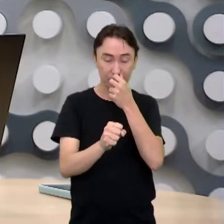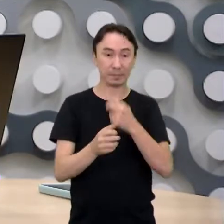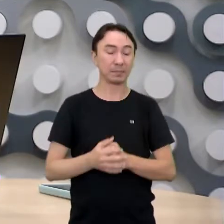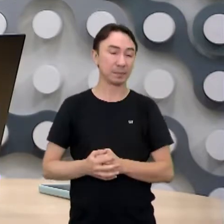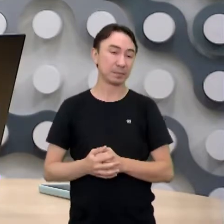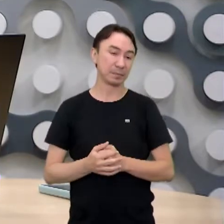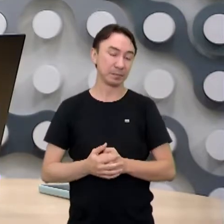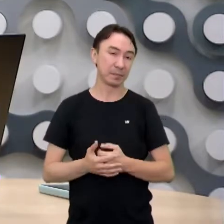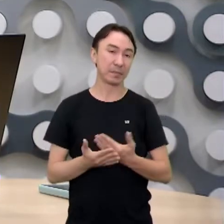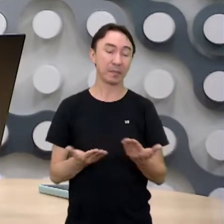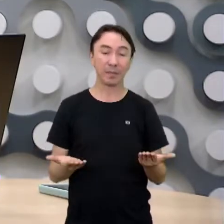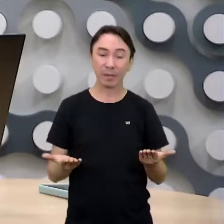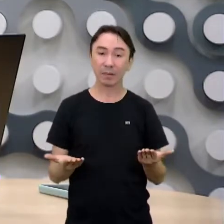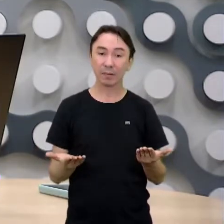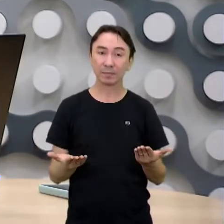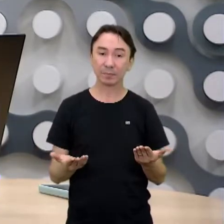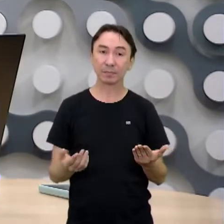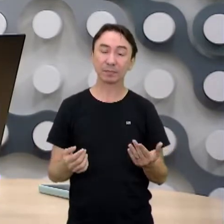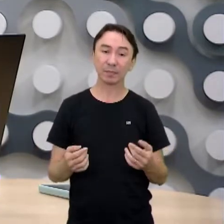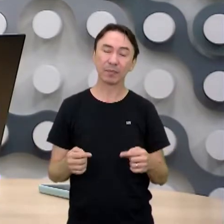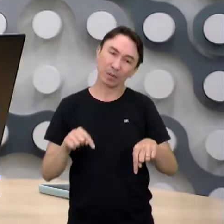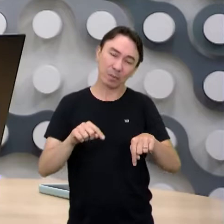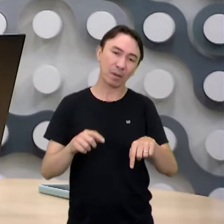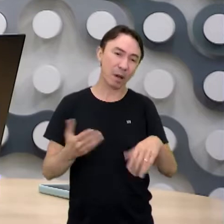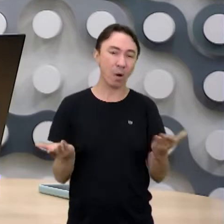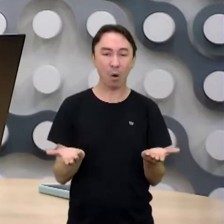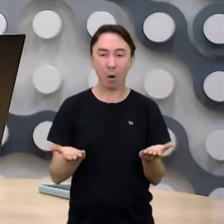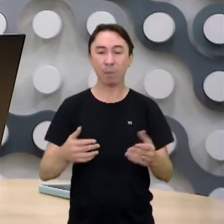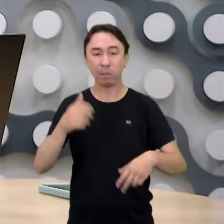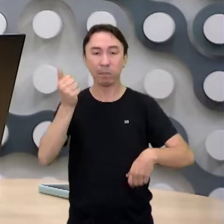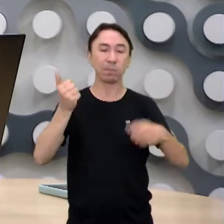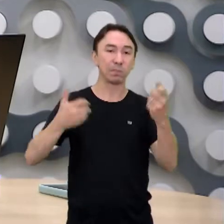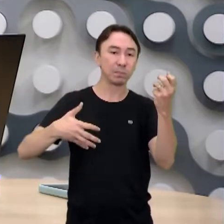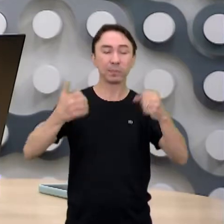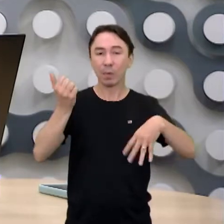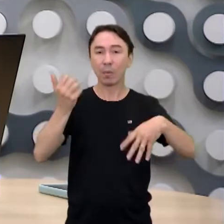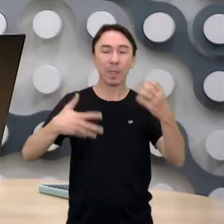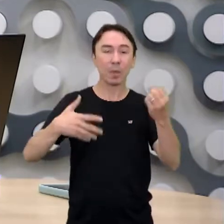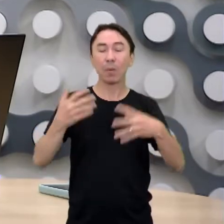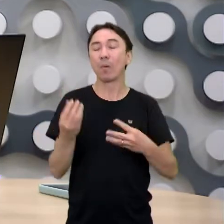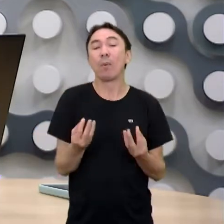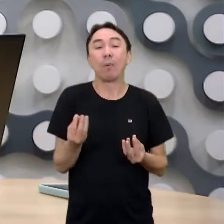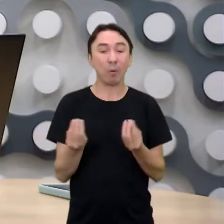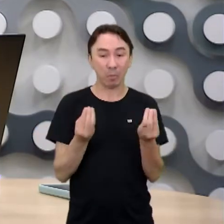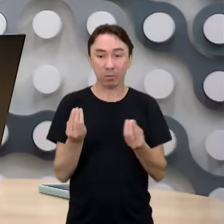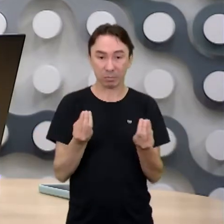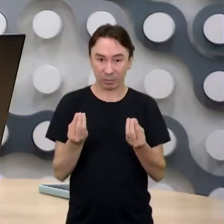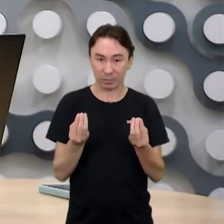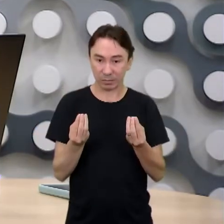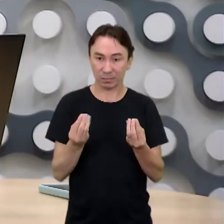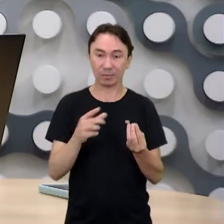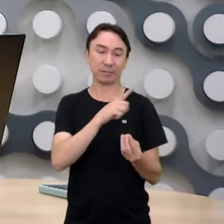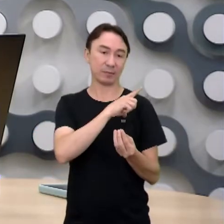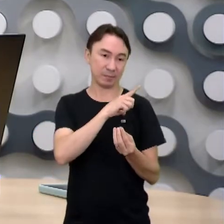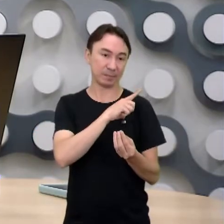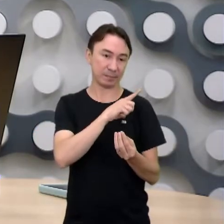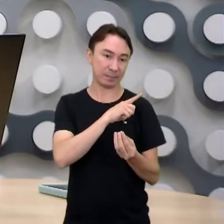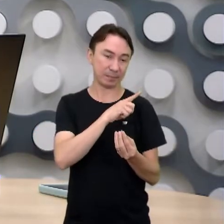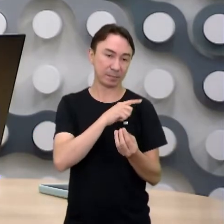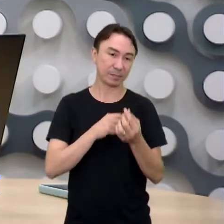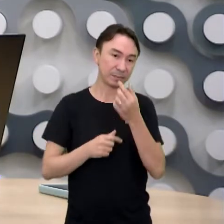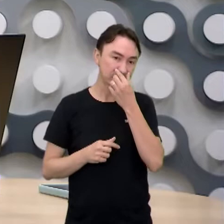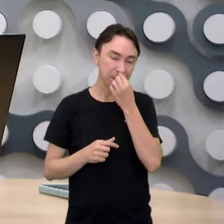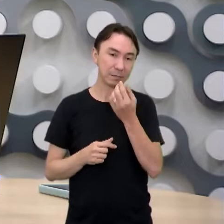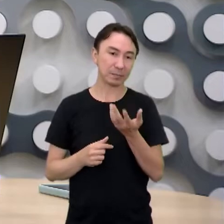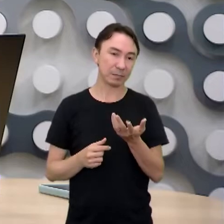um toque assim de como montar um seminário, mas eu não vou assim, explicar para vocês, vocês montam um seminário dessa maneira. Na realidade eu